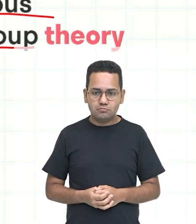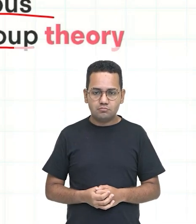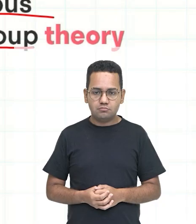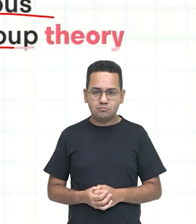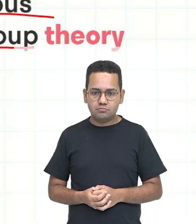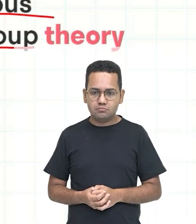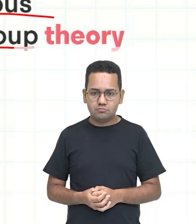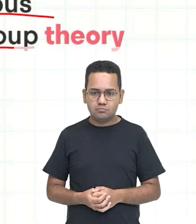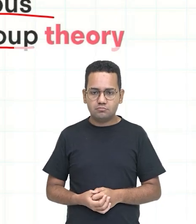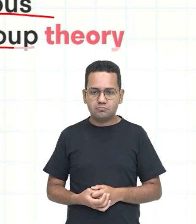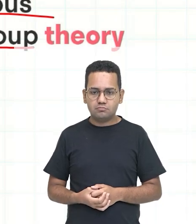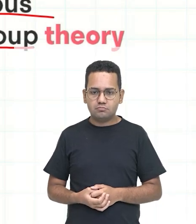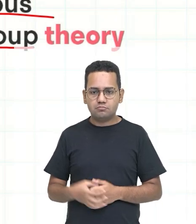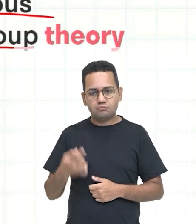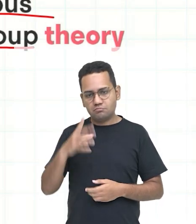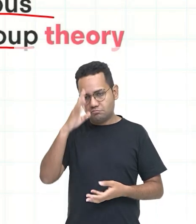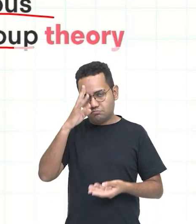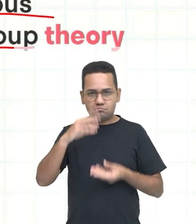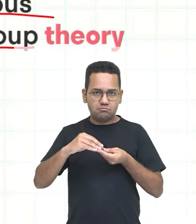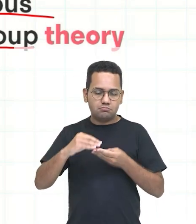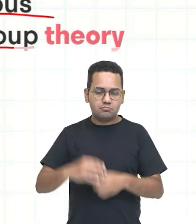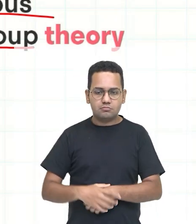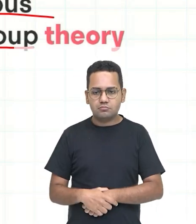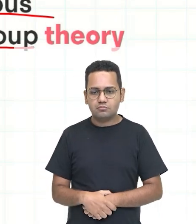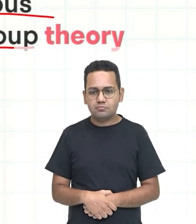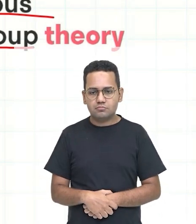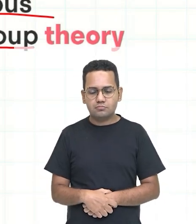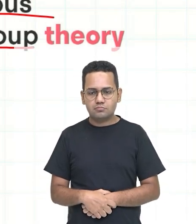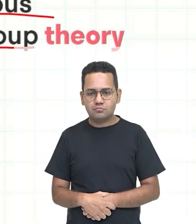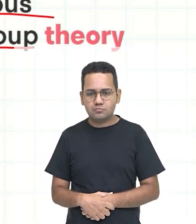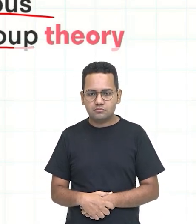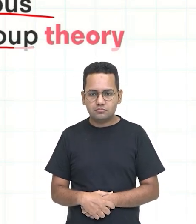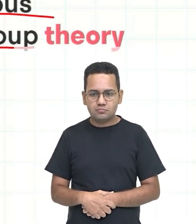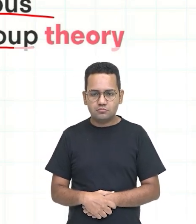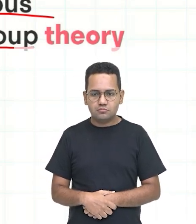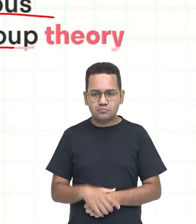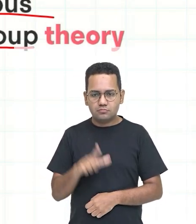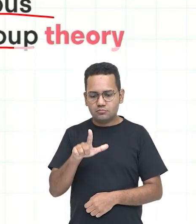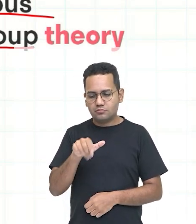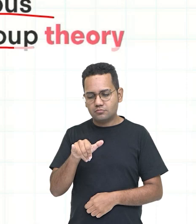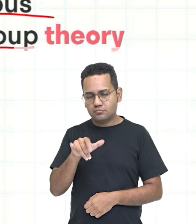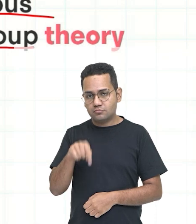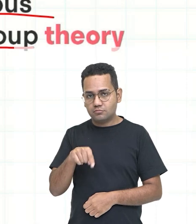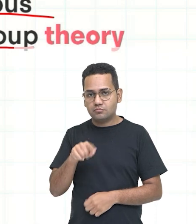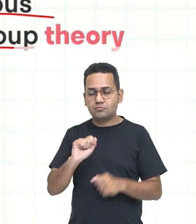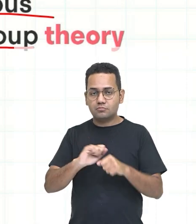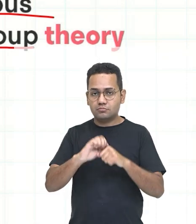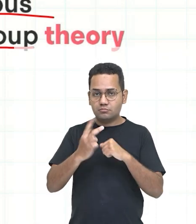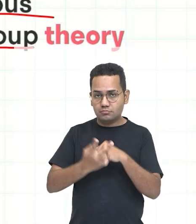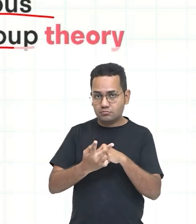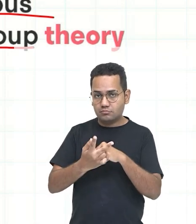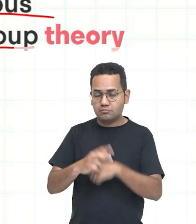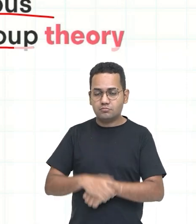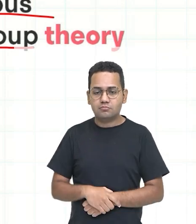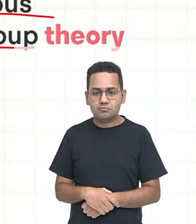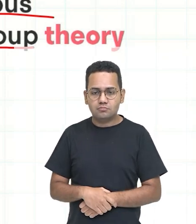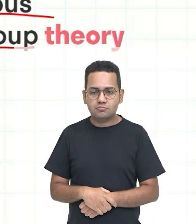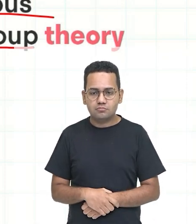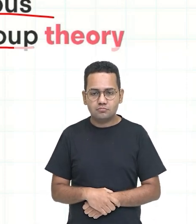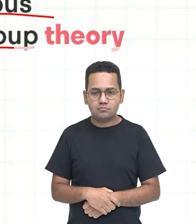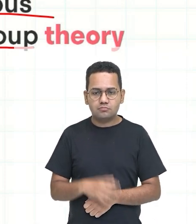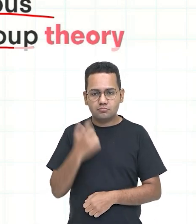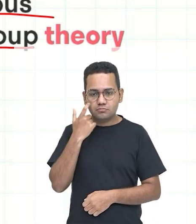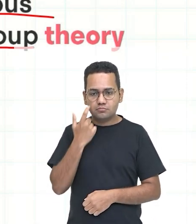Aqui também, né? Conclusive, conclusively. Nós temos terminação ly, que é um advérbio, tradução é